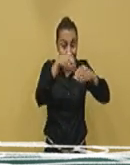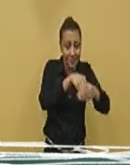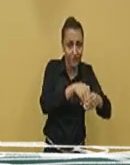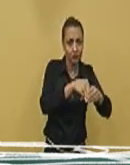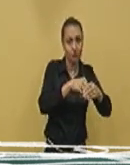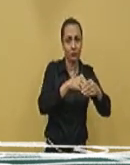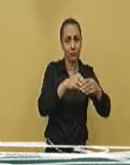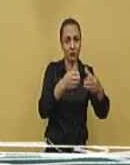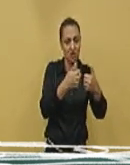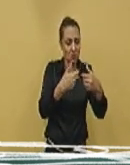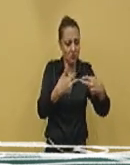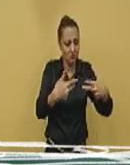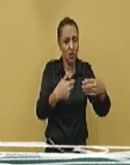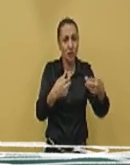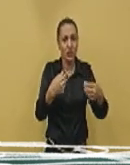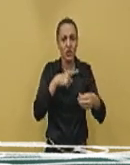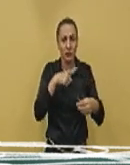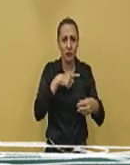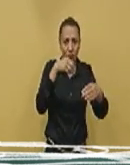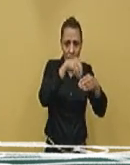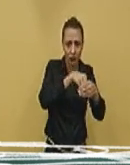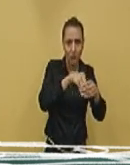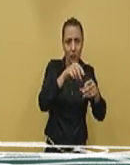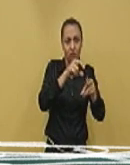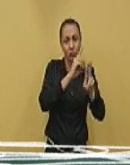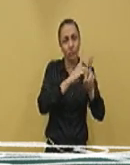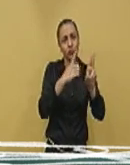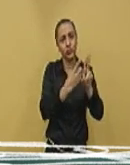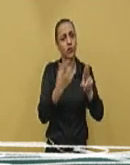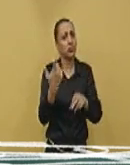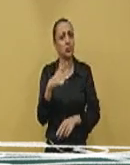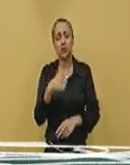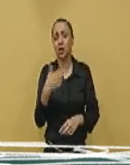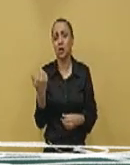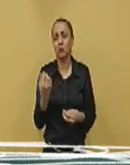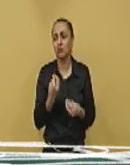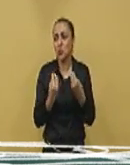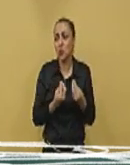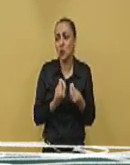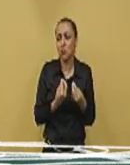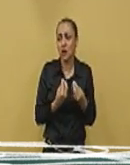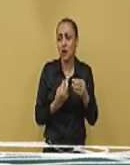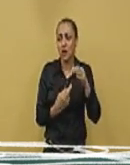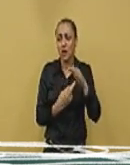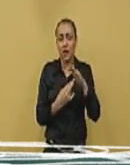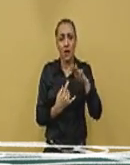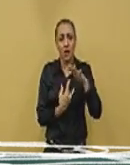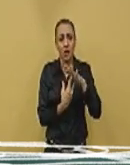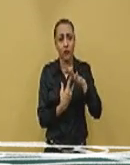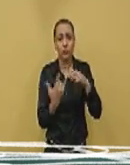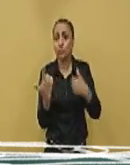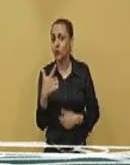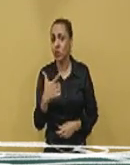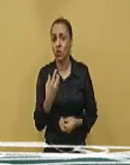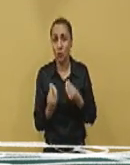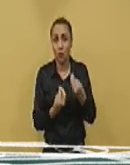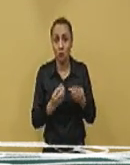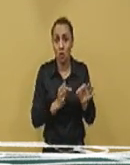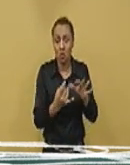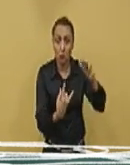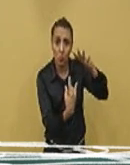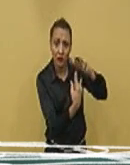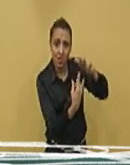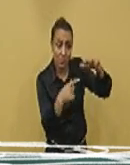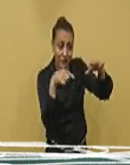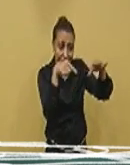PROAI foi propor isso para nós. Nós pedimos para o procurador federal um parecer sobre isso. Nós não podemos botar um transbordo